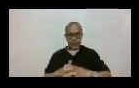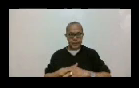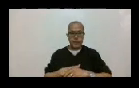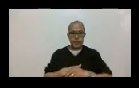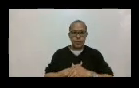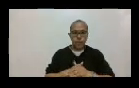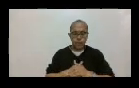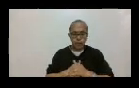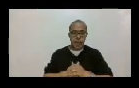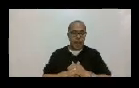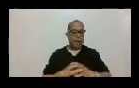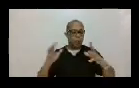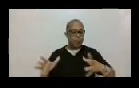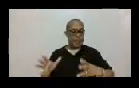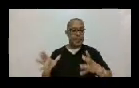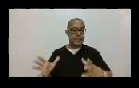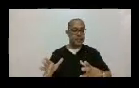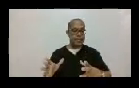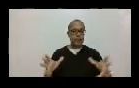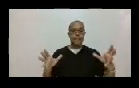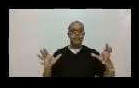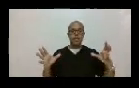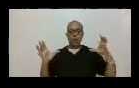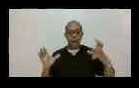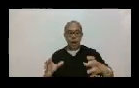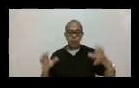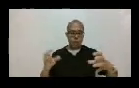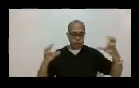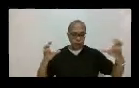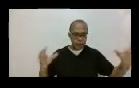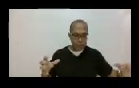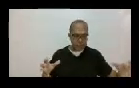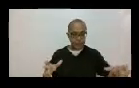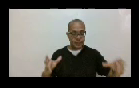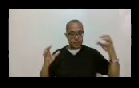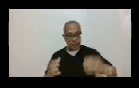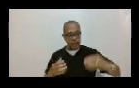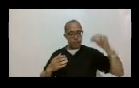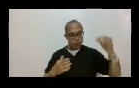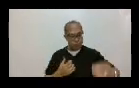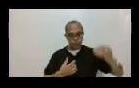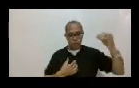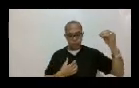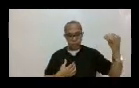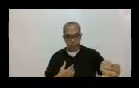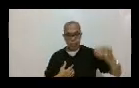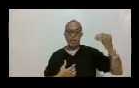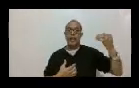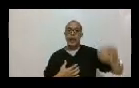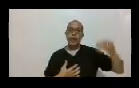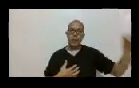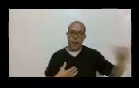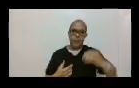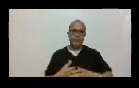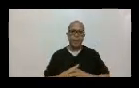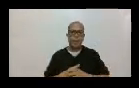revisão e só para fixação do conteúdo a urbanização de qual dos continentes estamos discutindo o